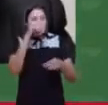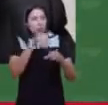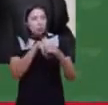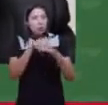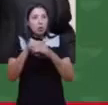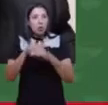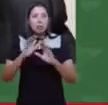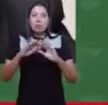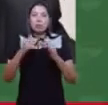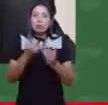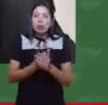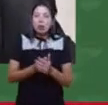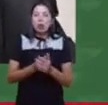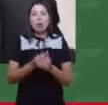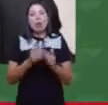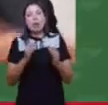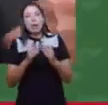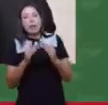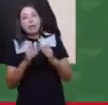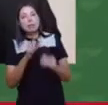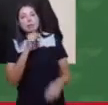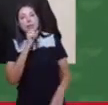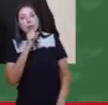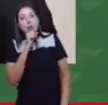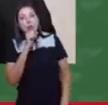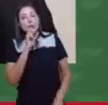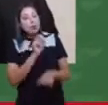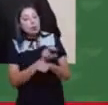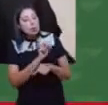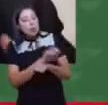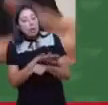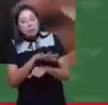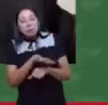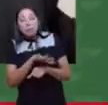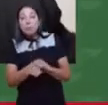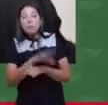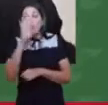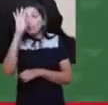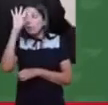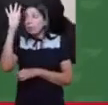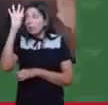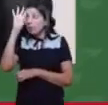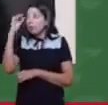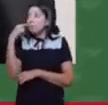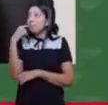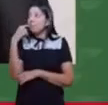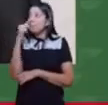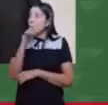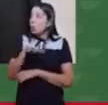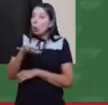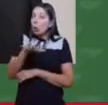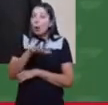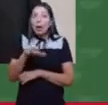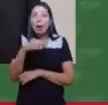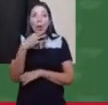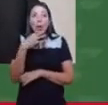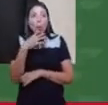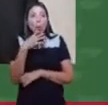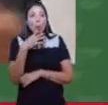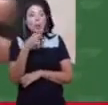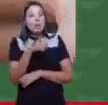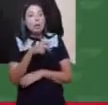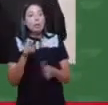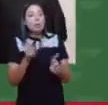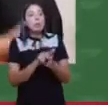em escolas, em asilos, né, em creches. Então, imagina no território do